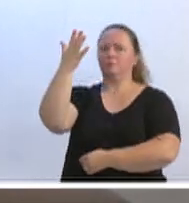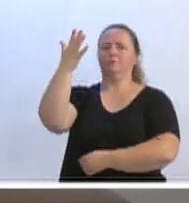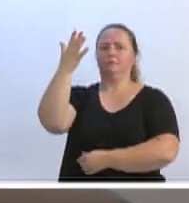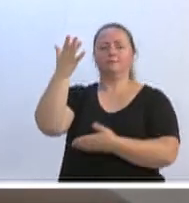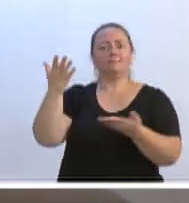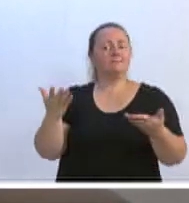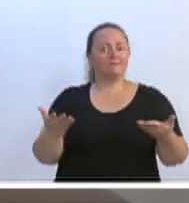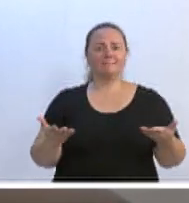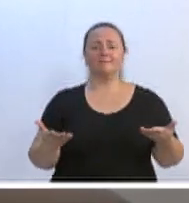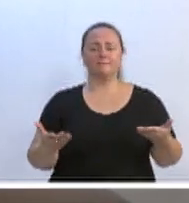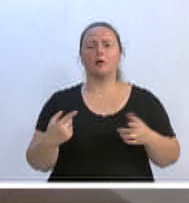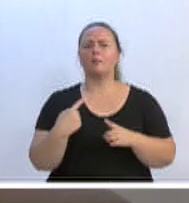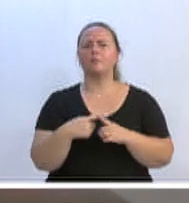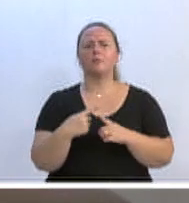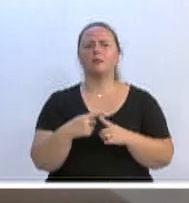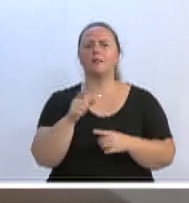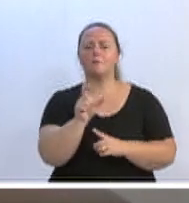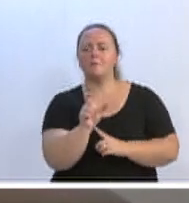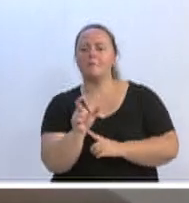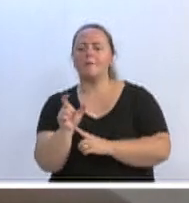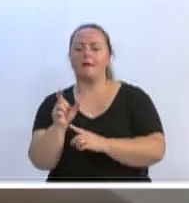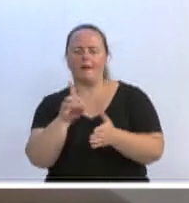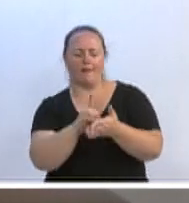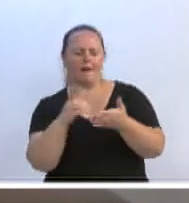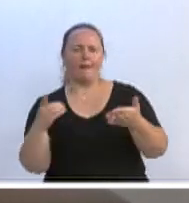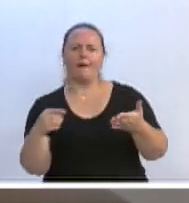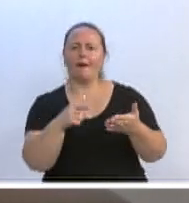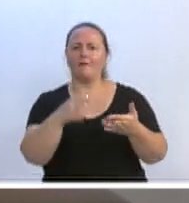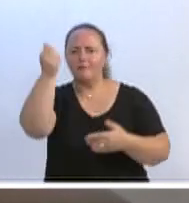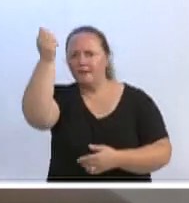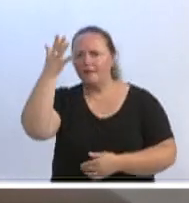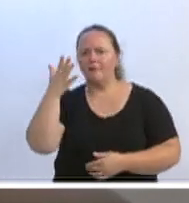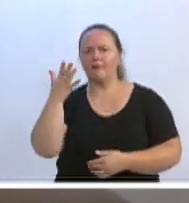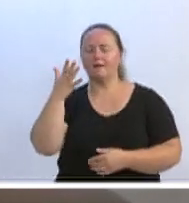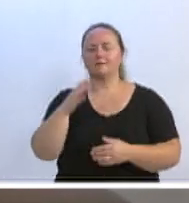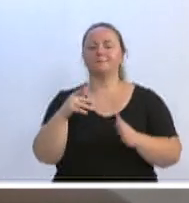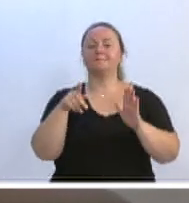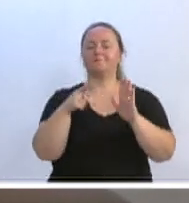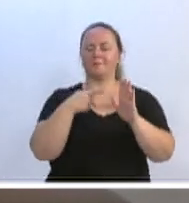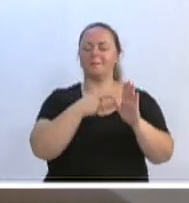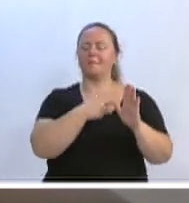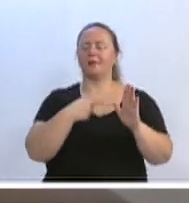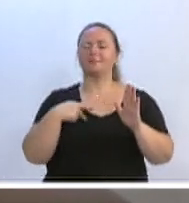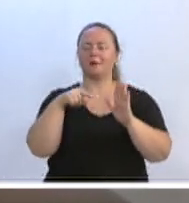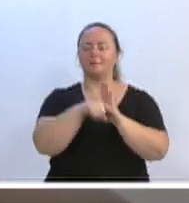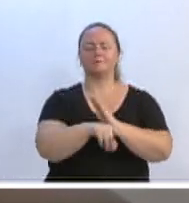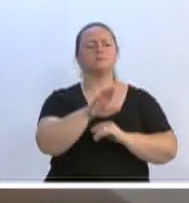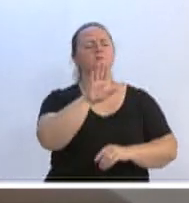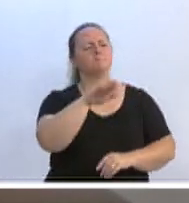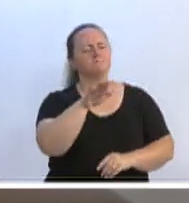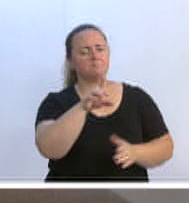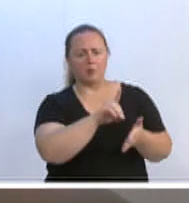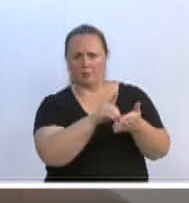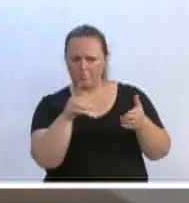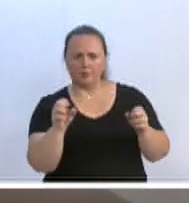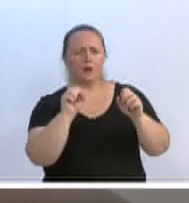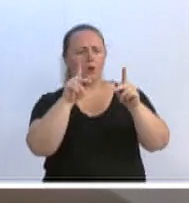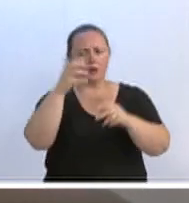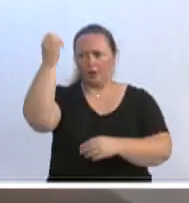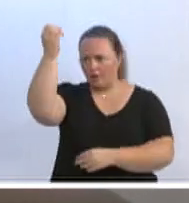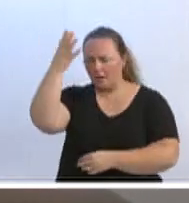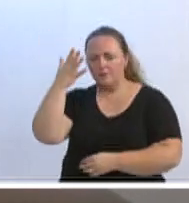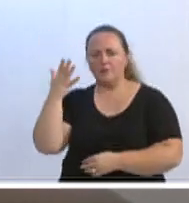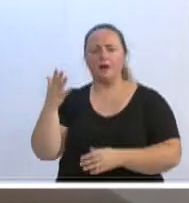porquê a palavra está revelada. Então o pastor fez uma pergunta: se a Bíblia está toda revelada, eu vou te fazer uma